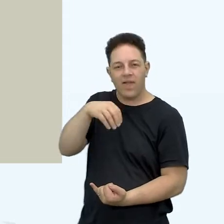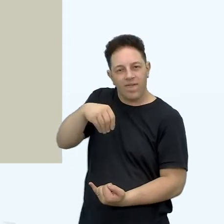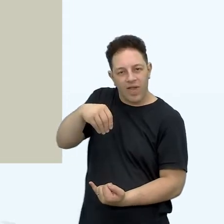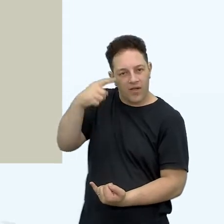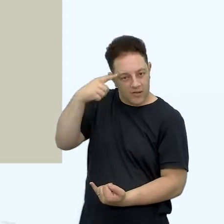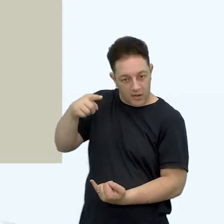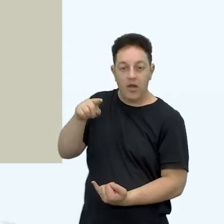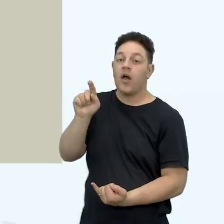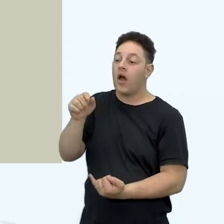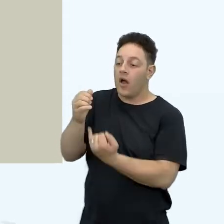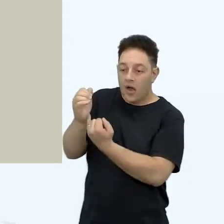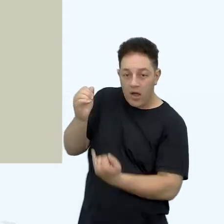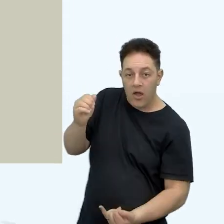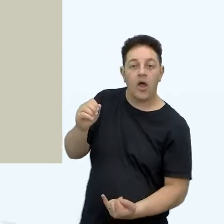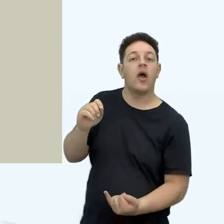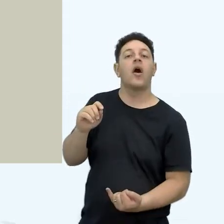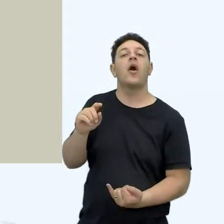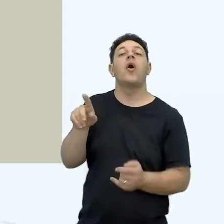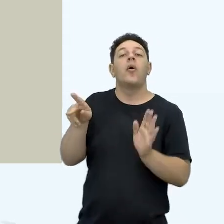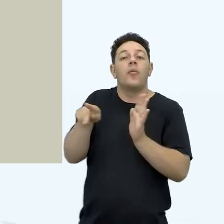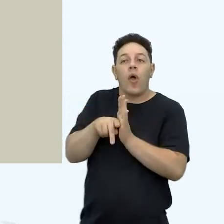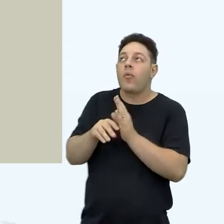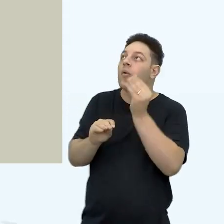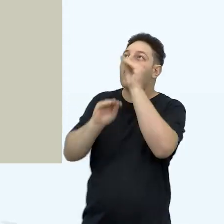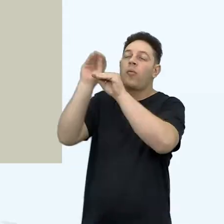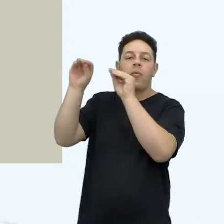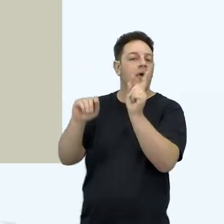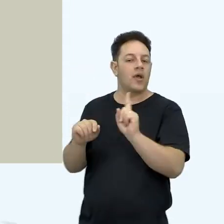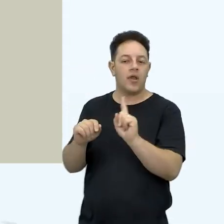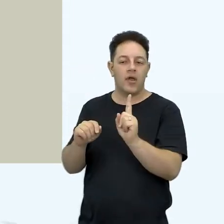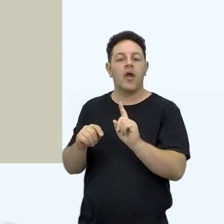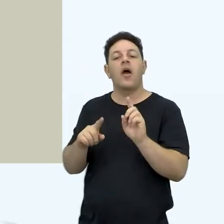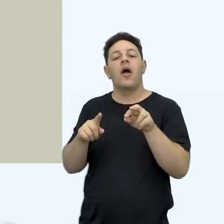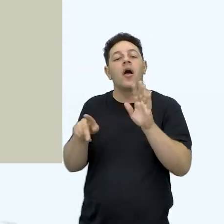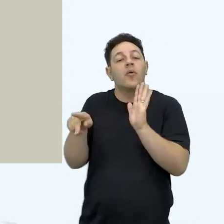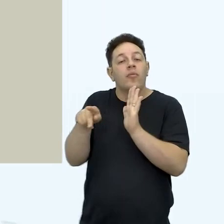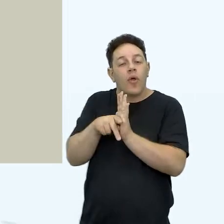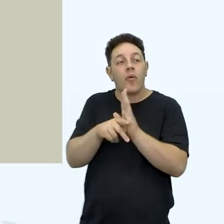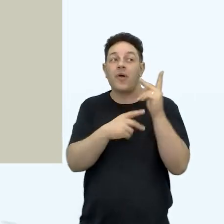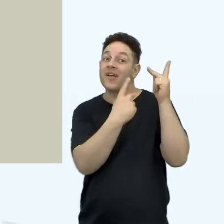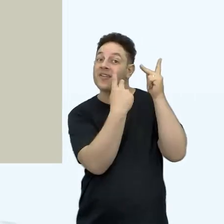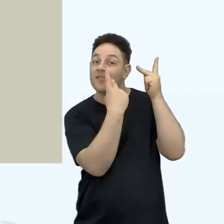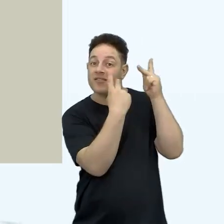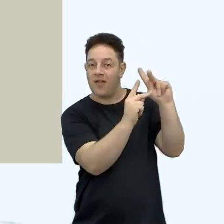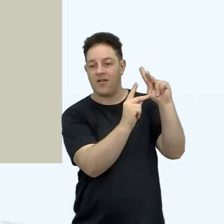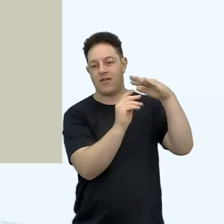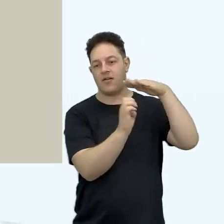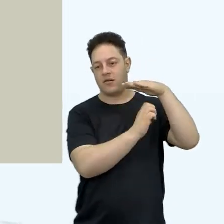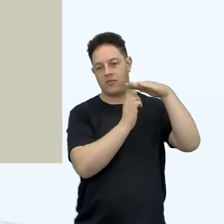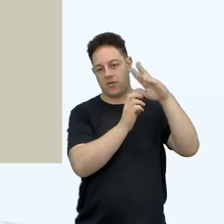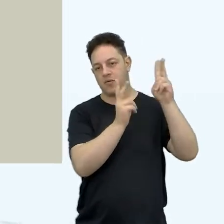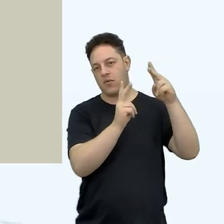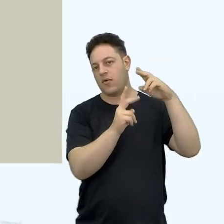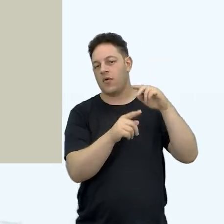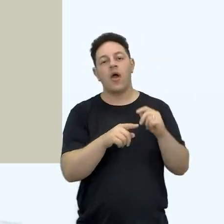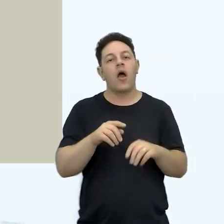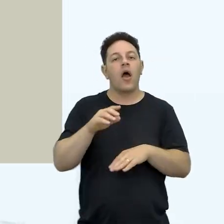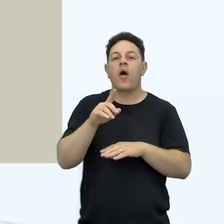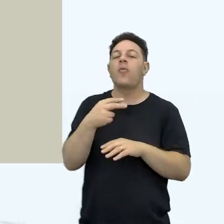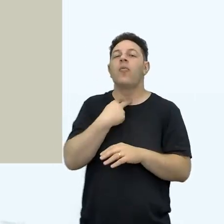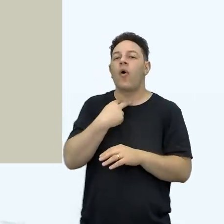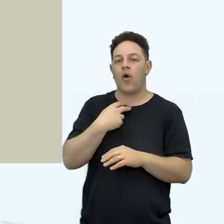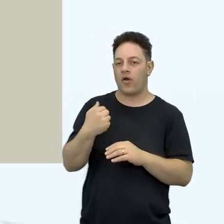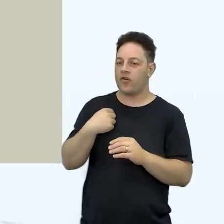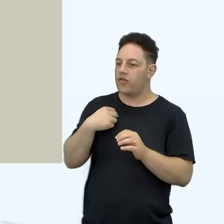ele não é o aterramento que vai ser usado na instalação, pessoal. Esse aterramento é o aterramento da concessionária. Não deve ser usado como aterramento